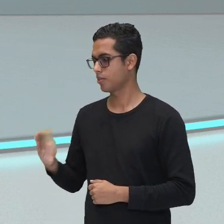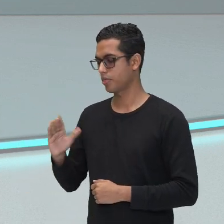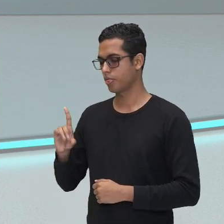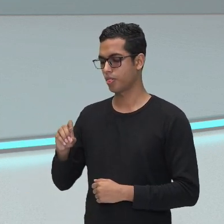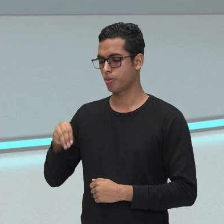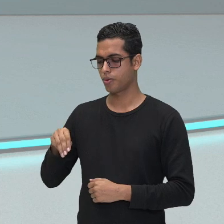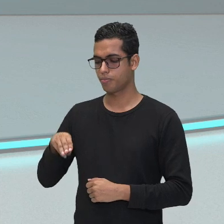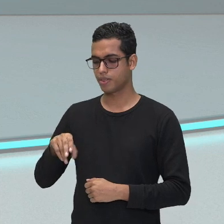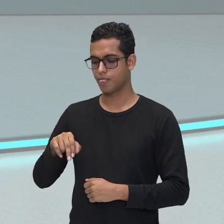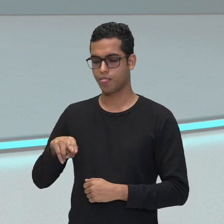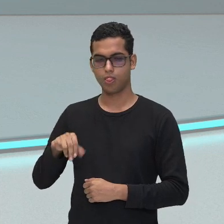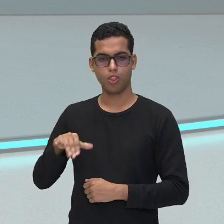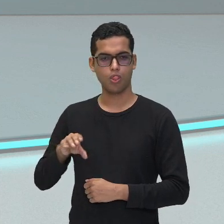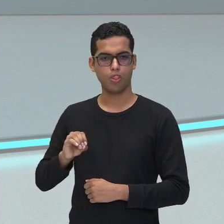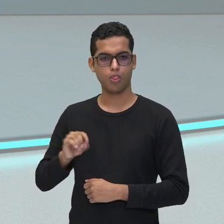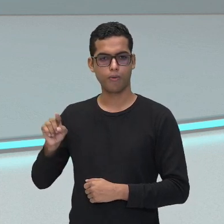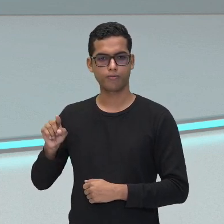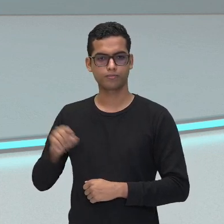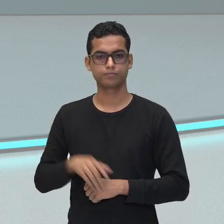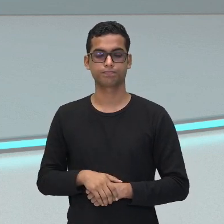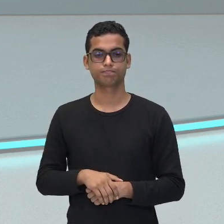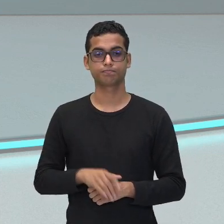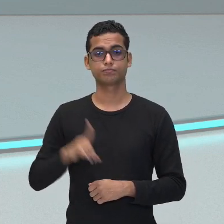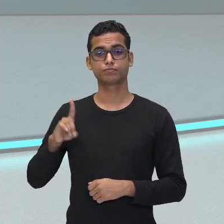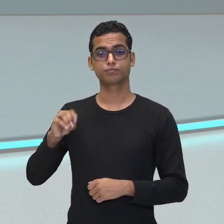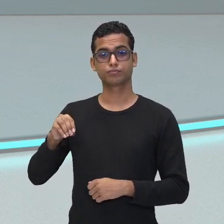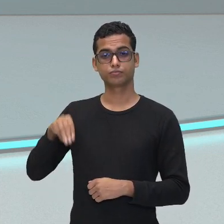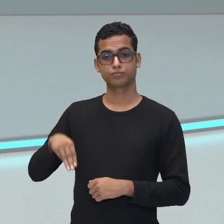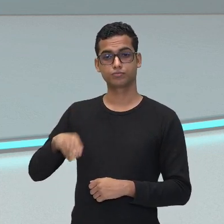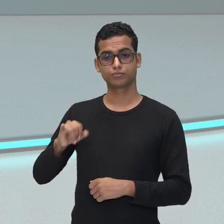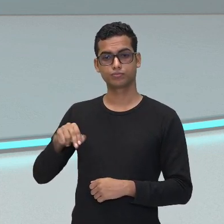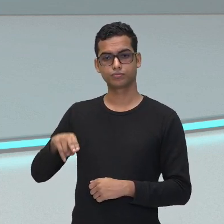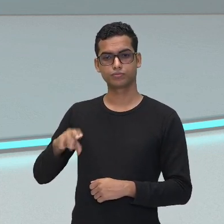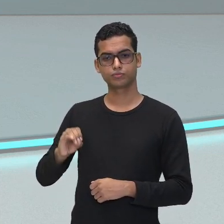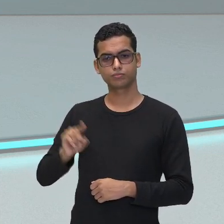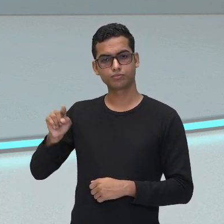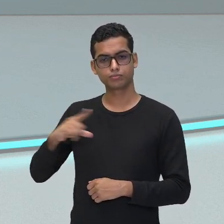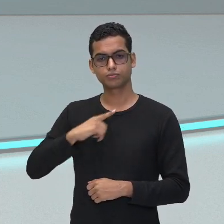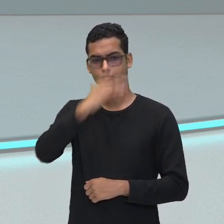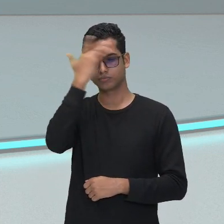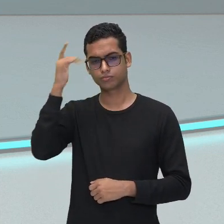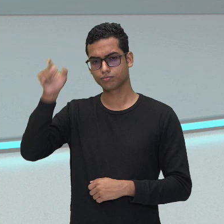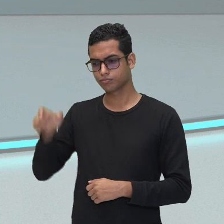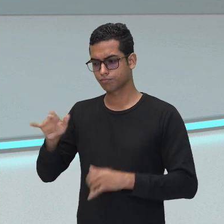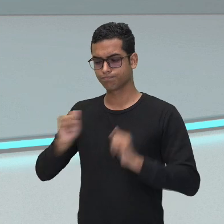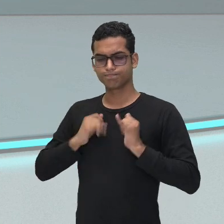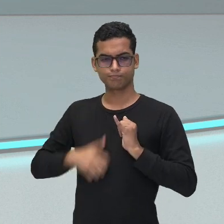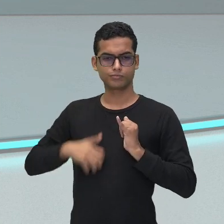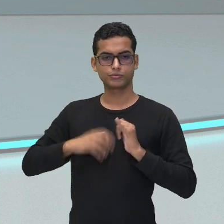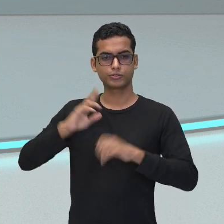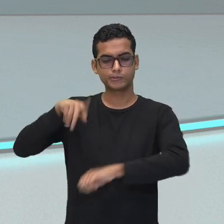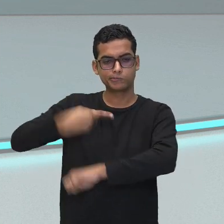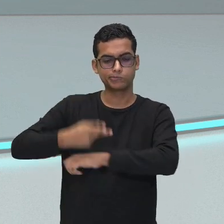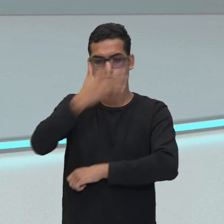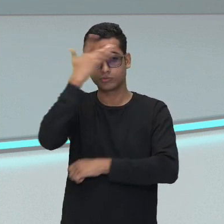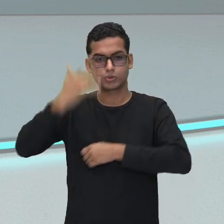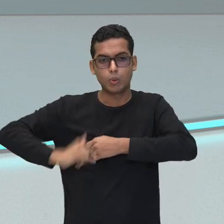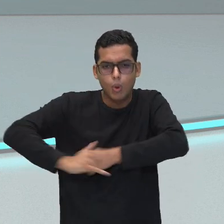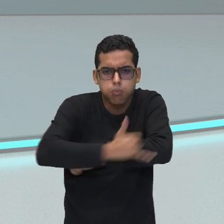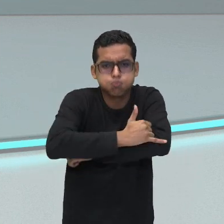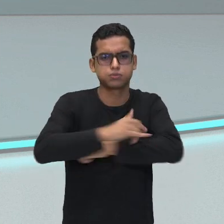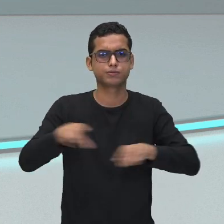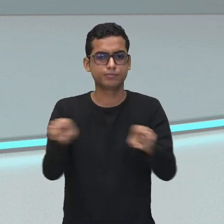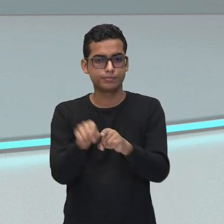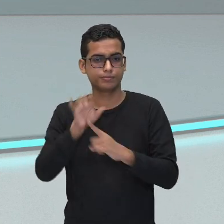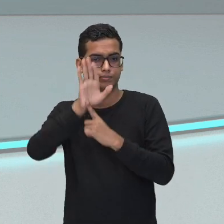pessoa sedentária, ela acaba se tornando uma pessoa obesa, e a pessoa obesa vai acabar também apresentando